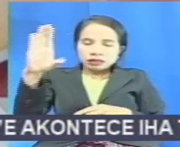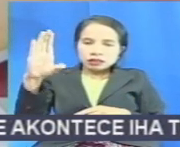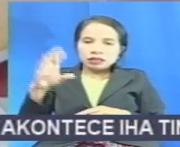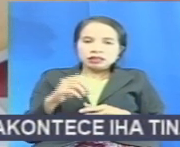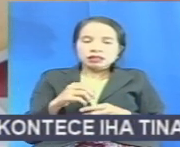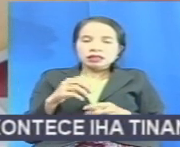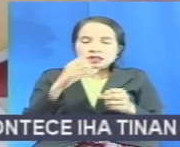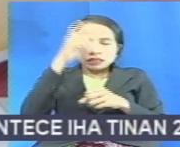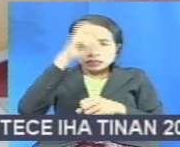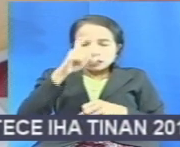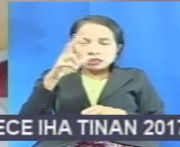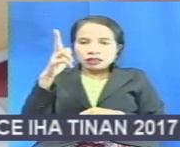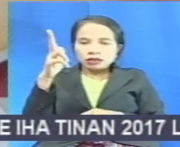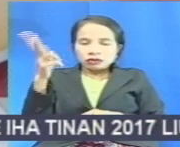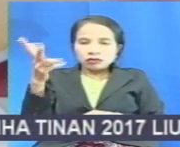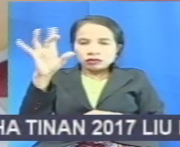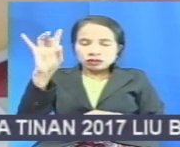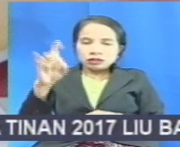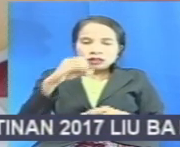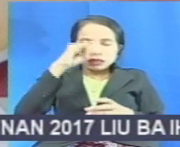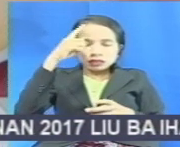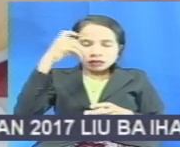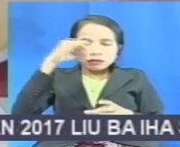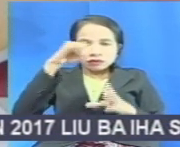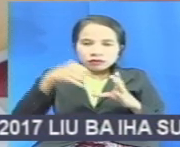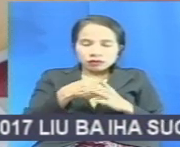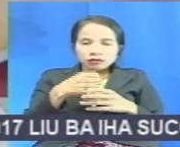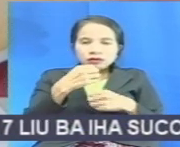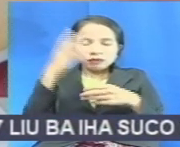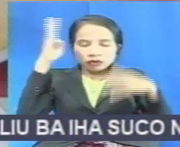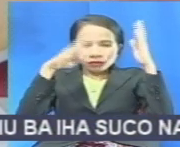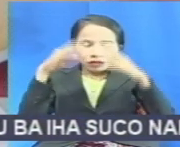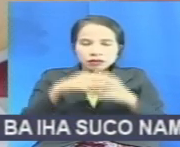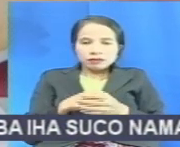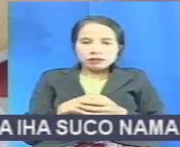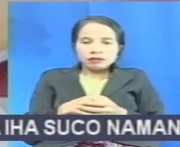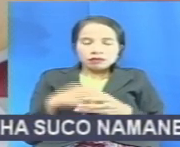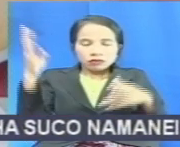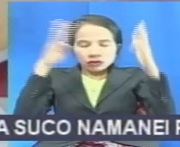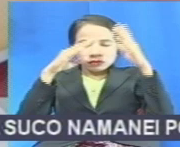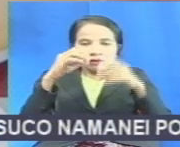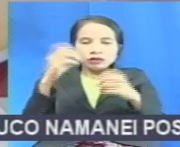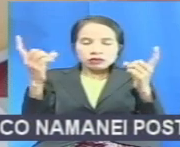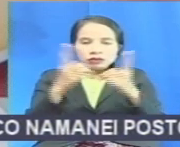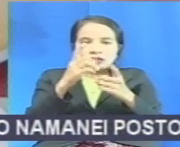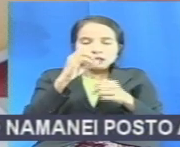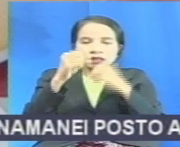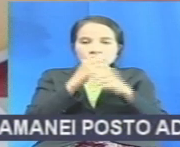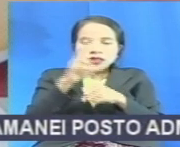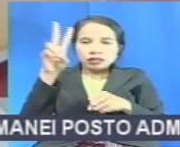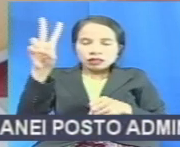Tinanton Nulure Singualu, também envolve caso homicídio simples. Caso não aconteça, ia Tina Rihunrua Sanura Sanhito,